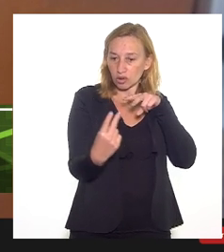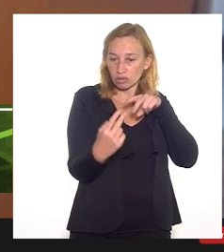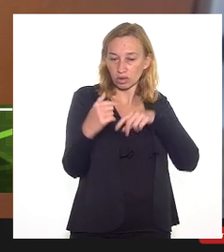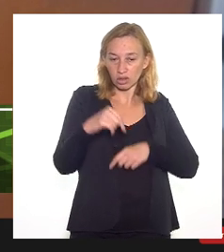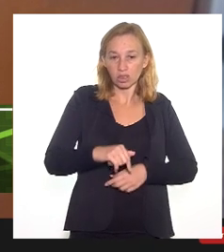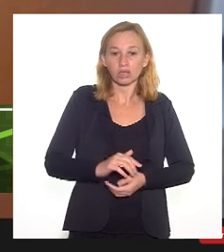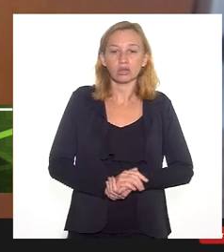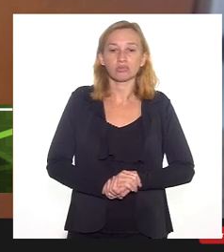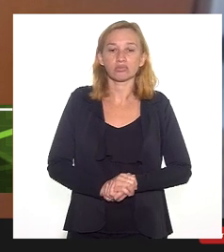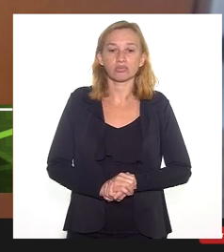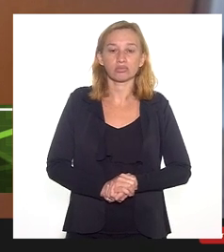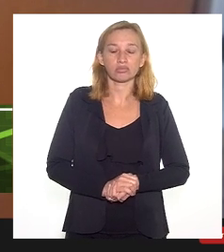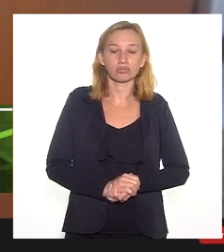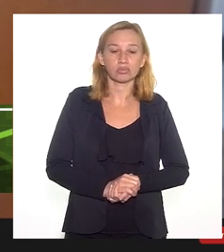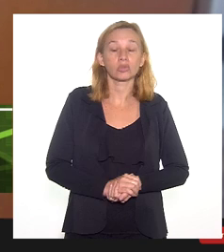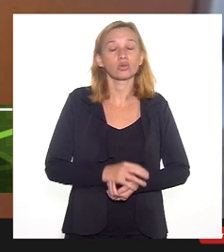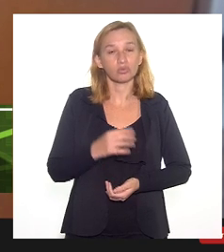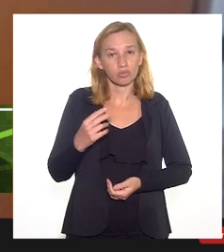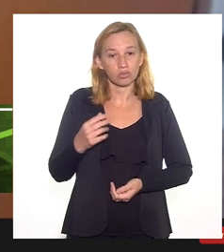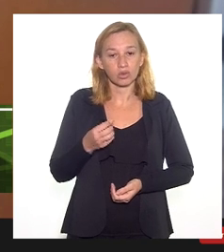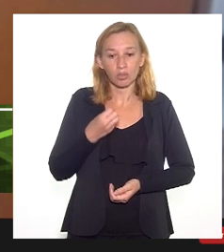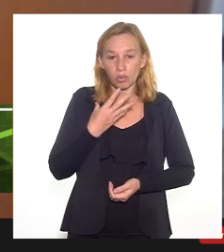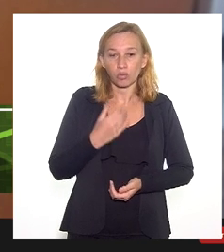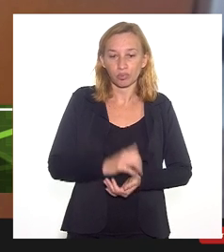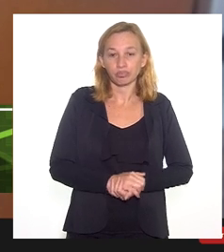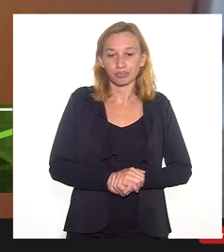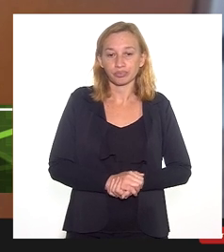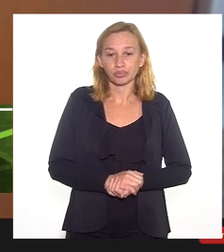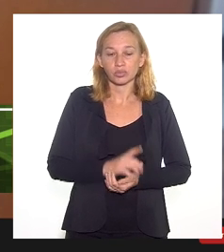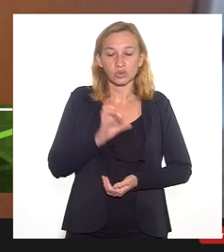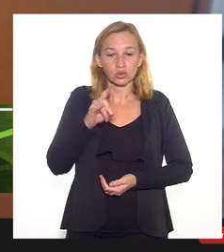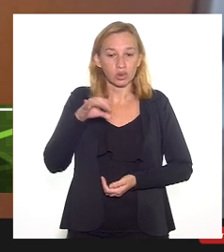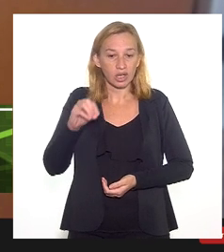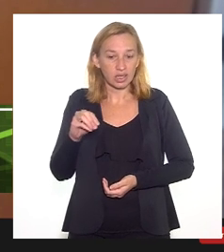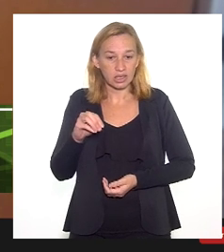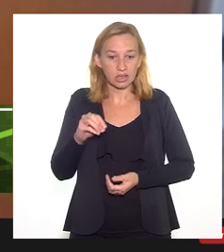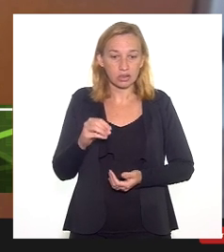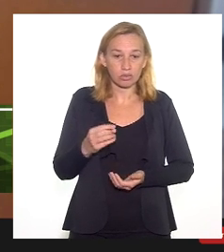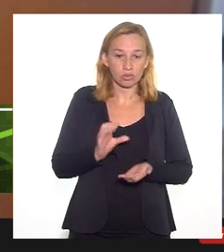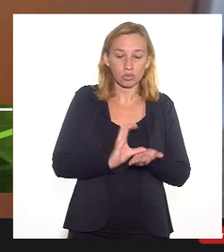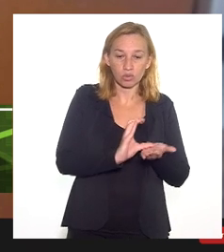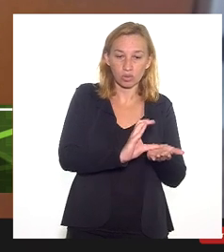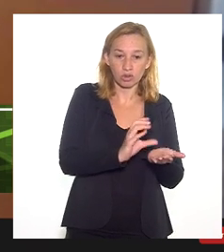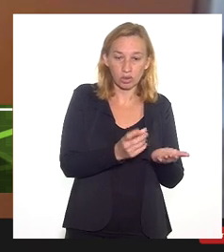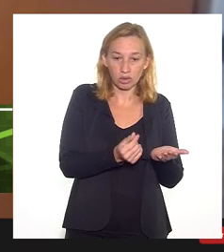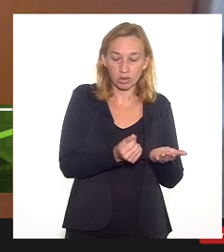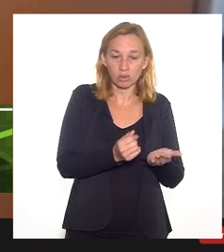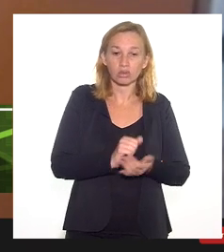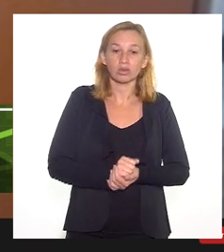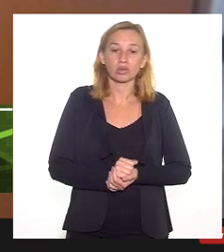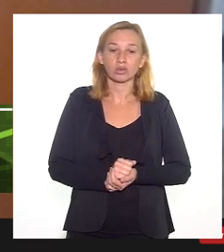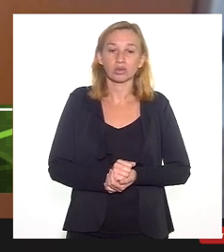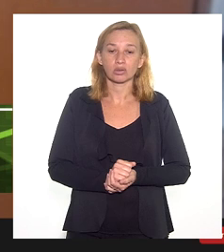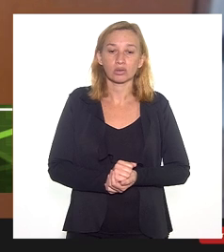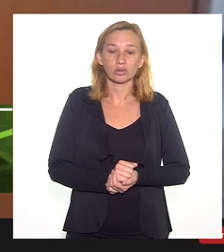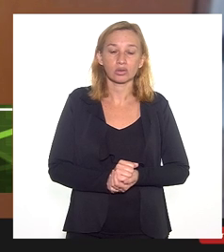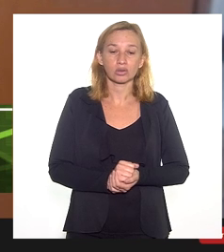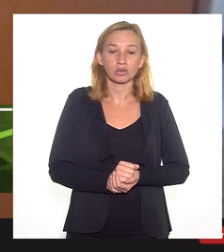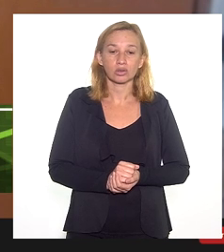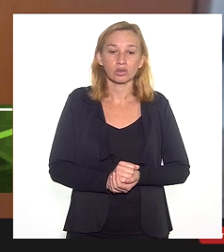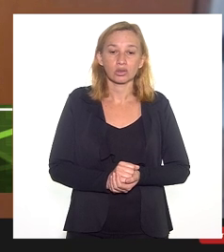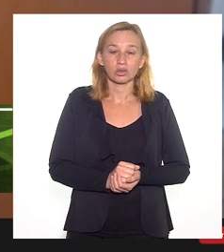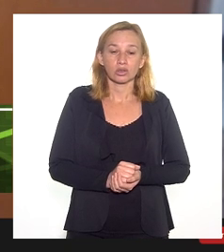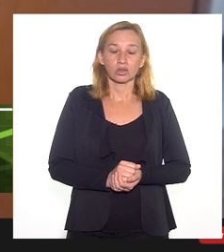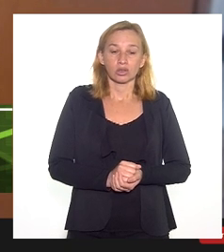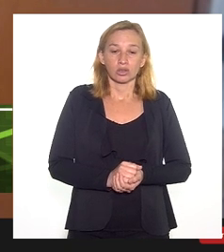e acho que vale a pena. Os do décimos orçamentários foram consagrados na Constituição do Estado